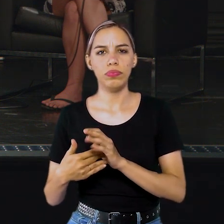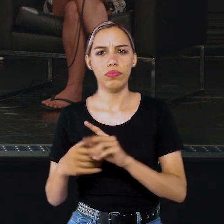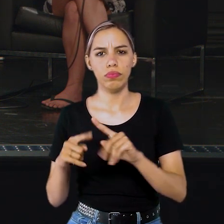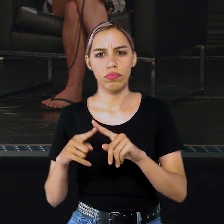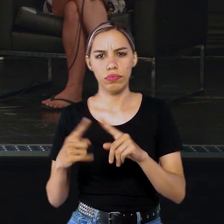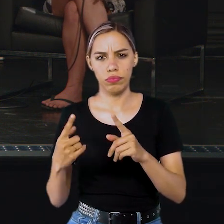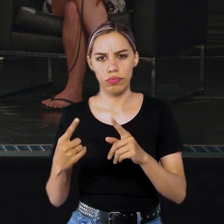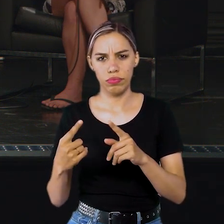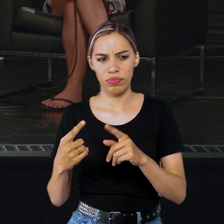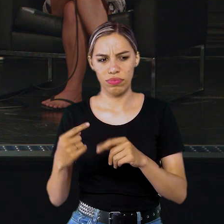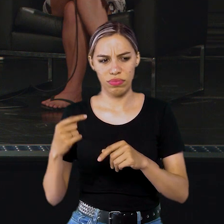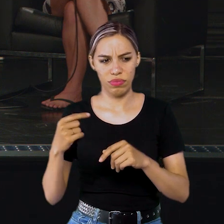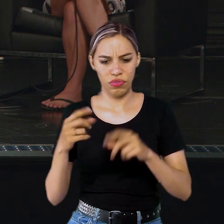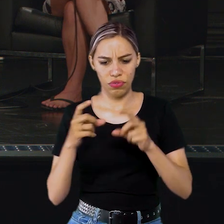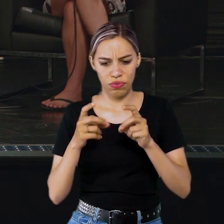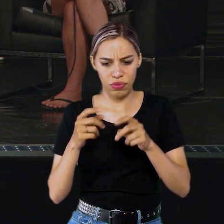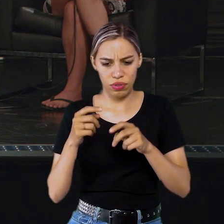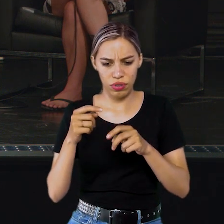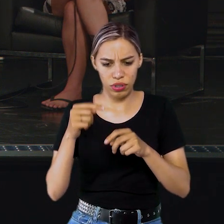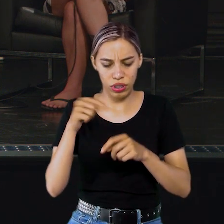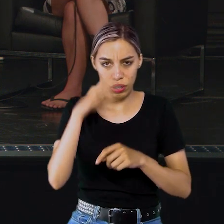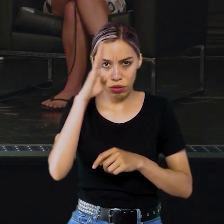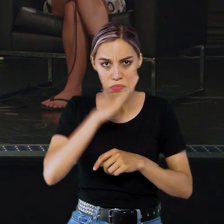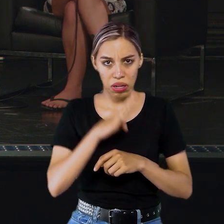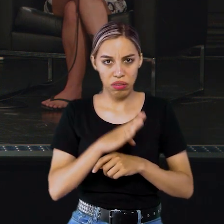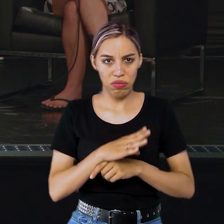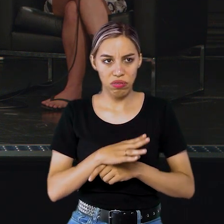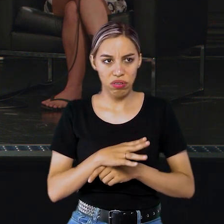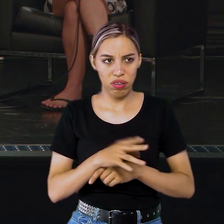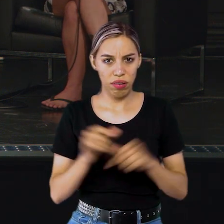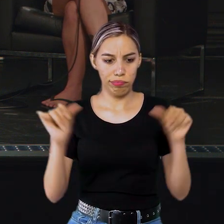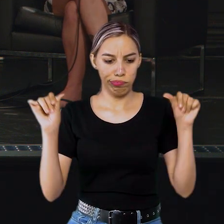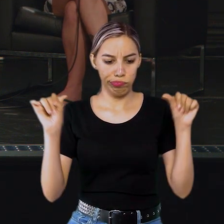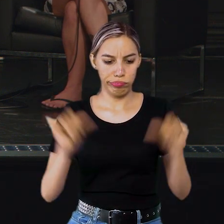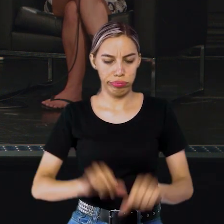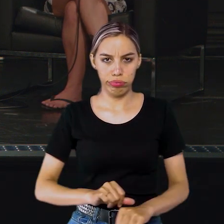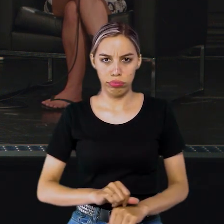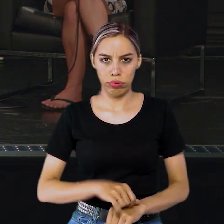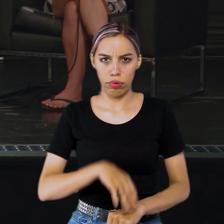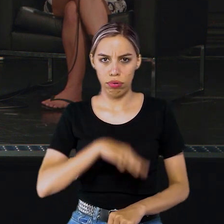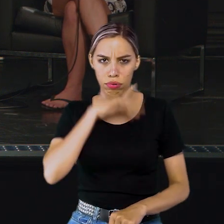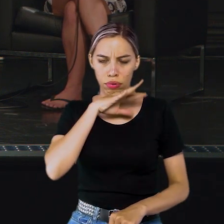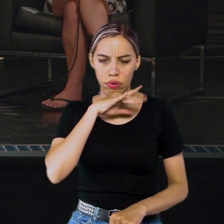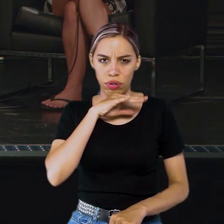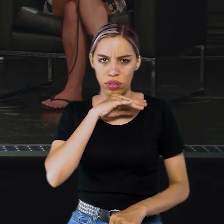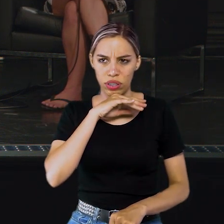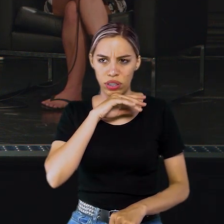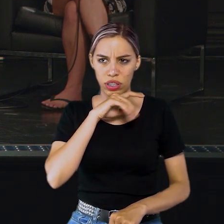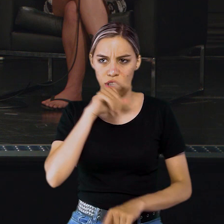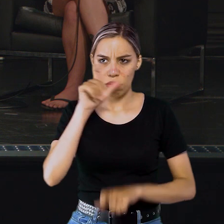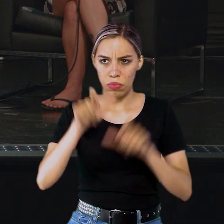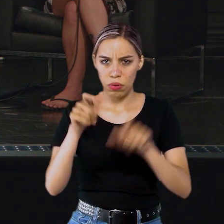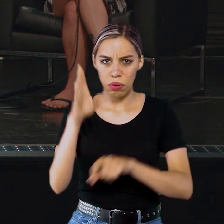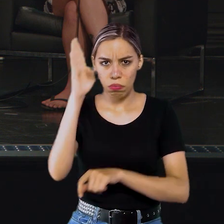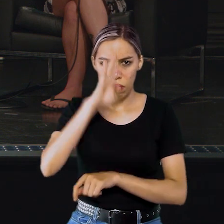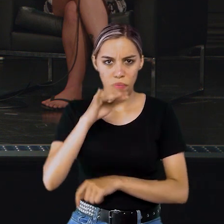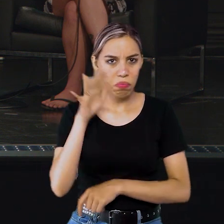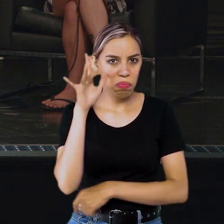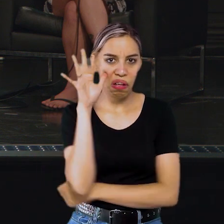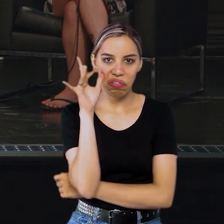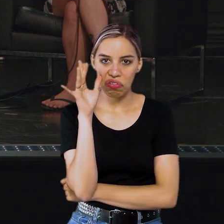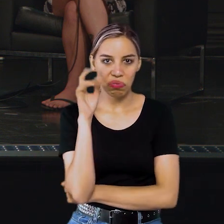Mas a bilheteria do Brasil aqui foi péssima, para ser sincera. Foi péssima. As pessoas do Brasil não assistiram ao nosso